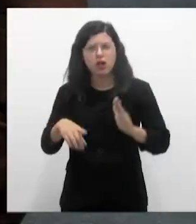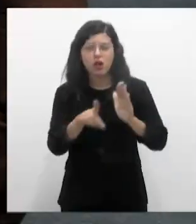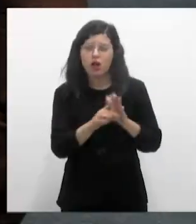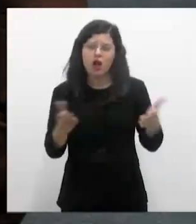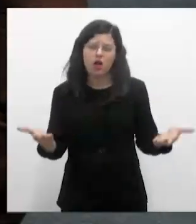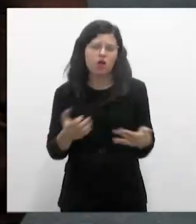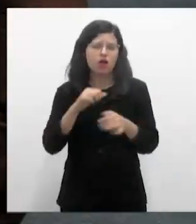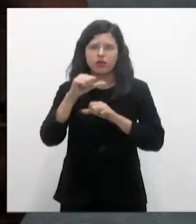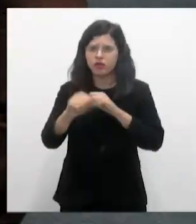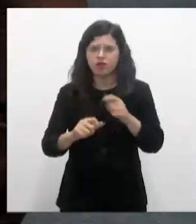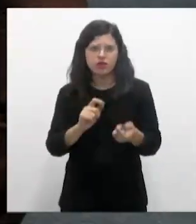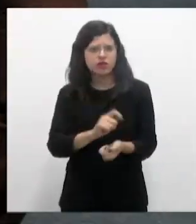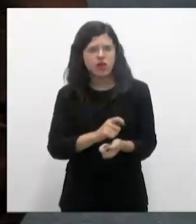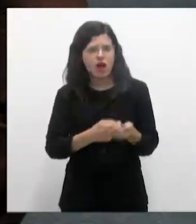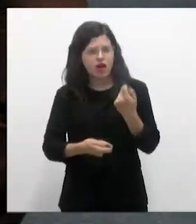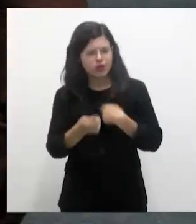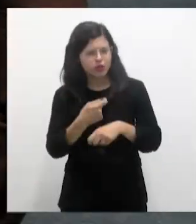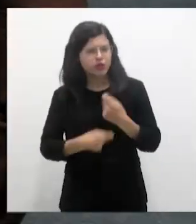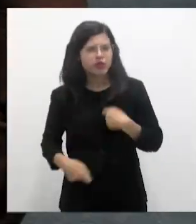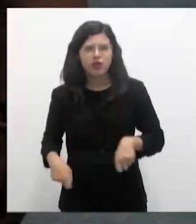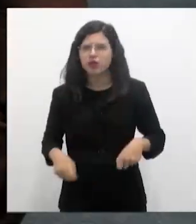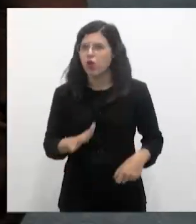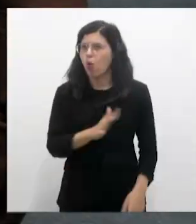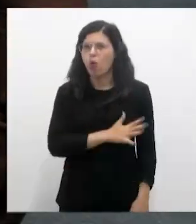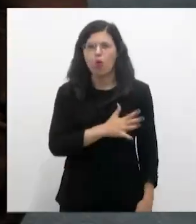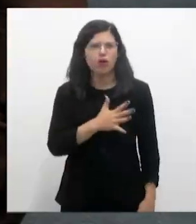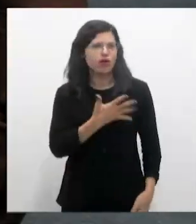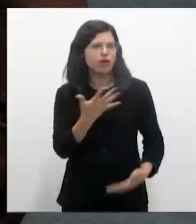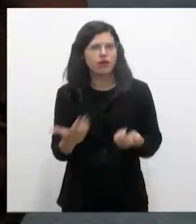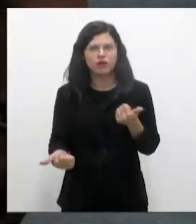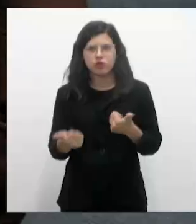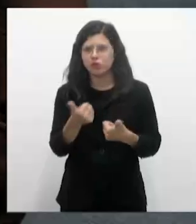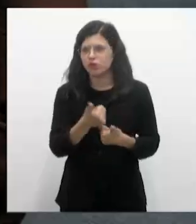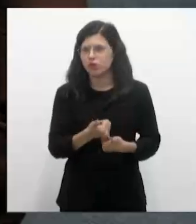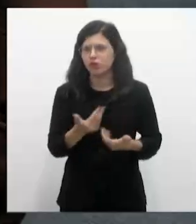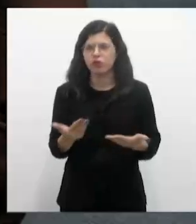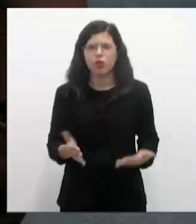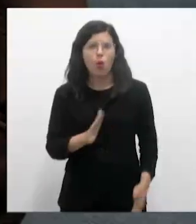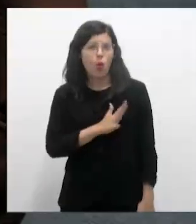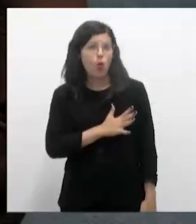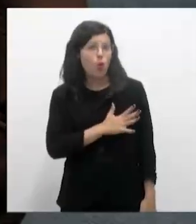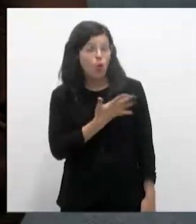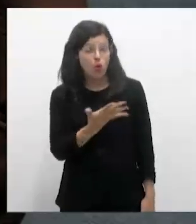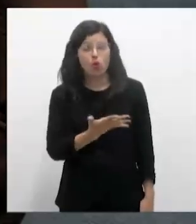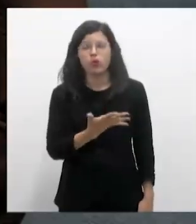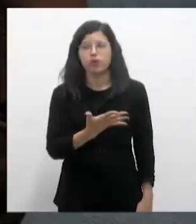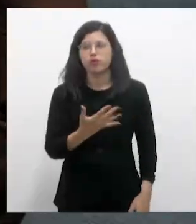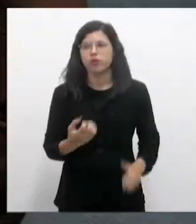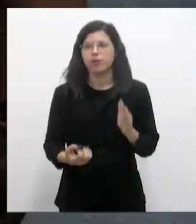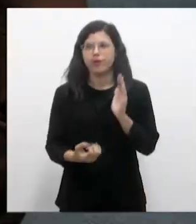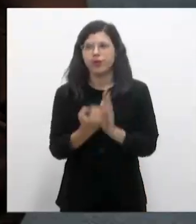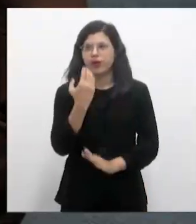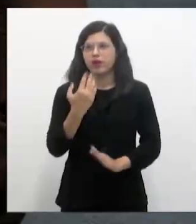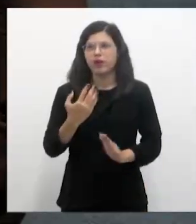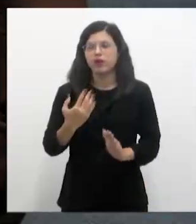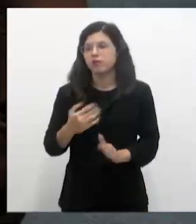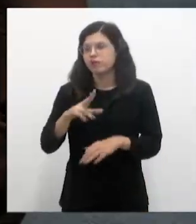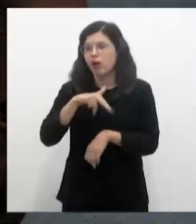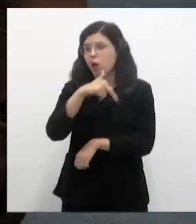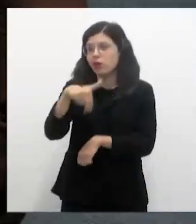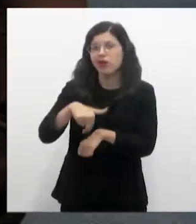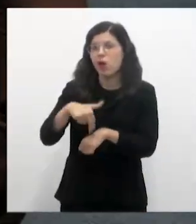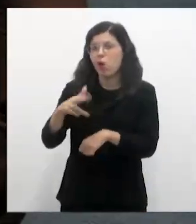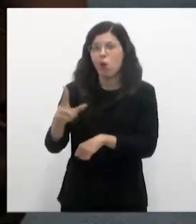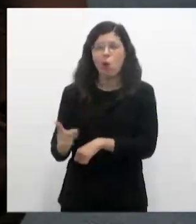reforma administrativa horrorosa, esse substitutivo, presidente, horroroso, criando o Estado único.